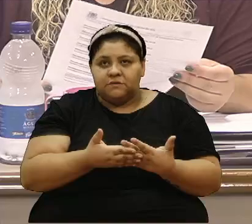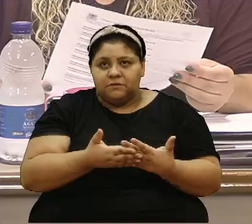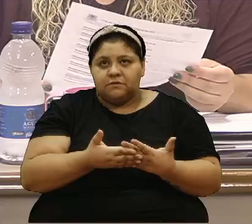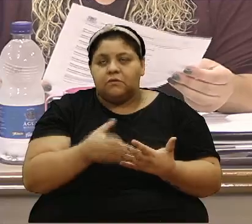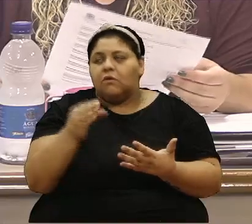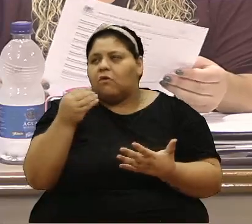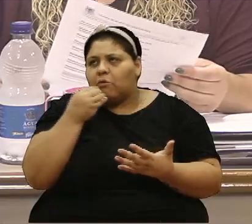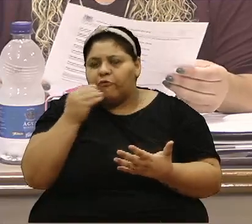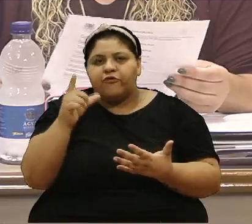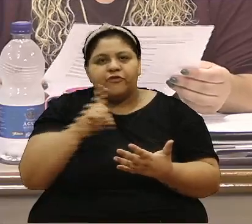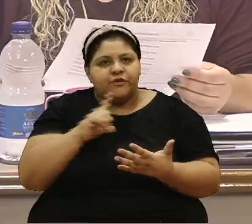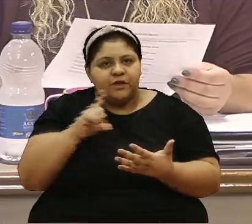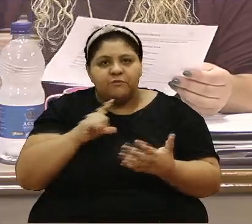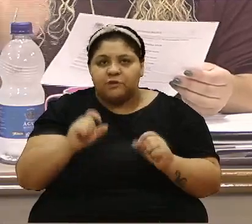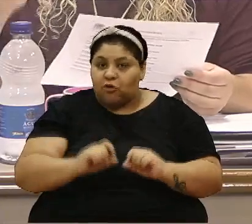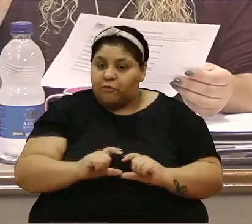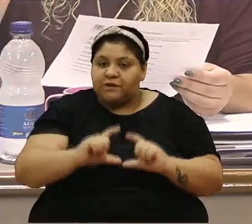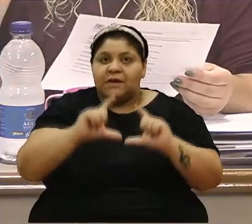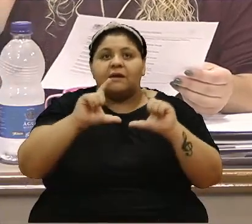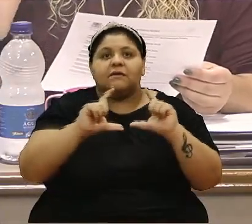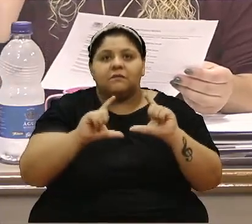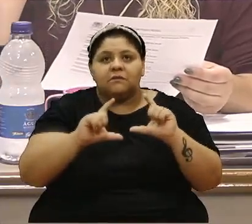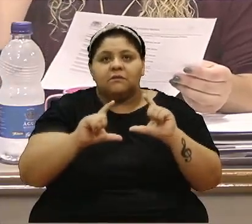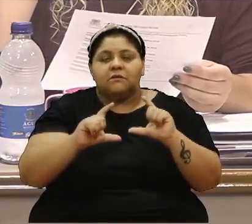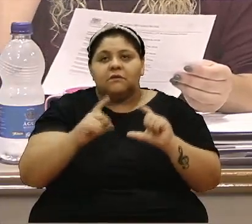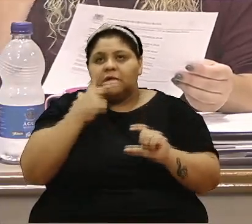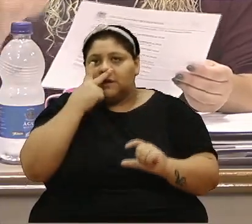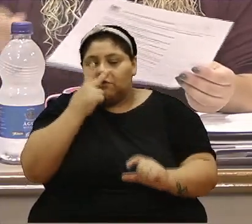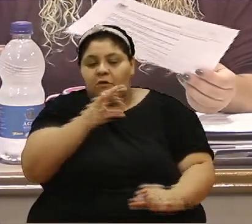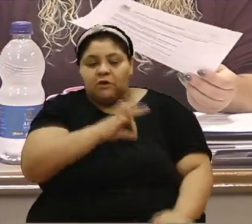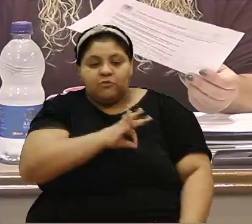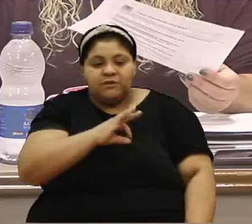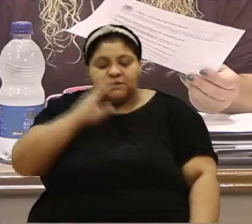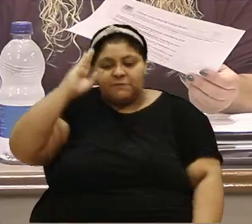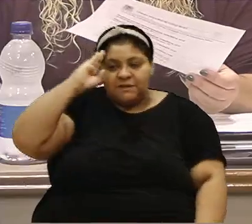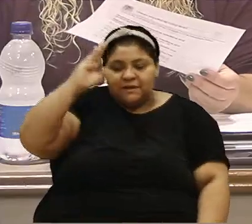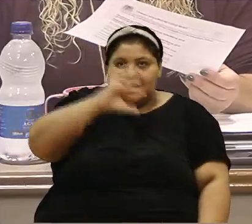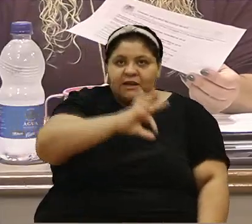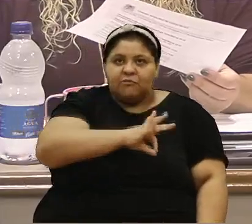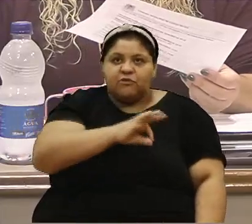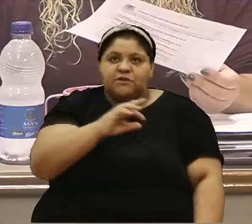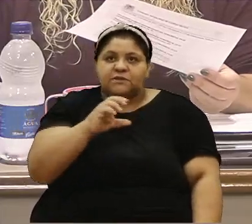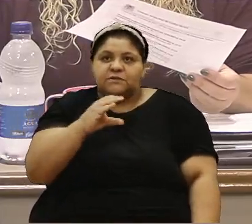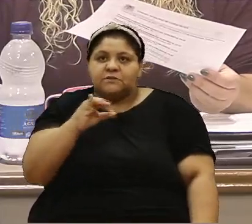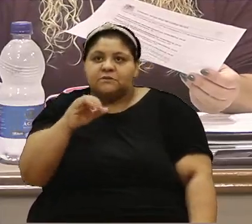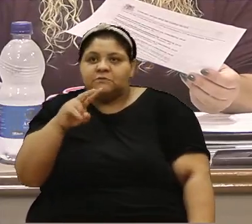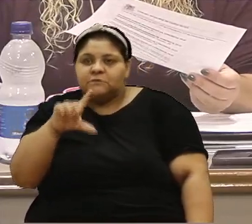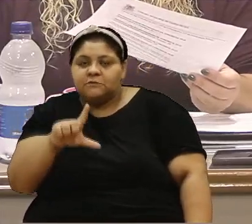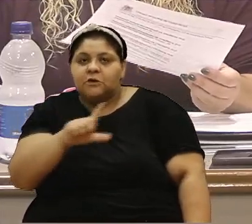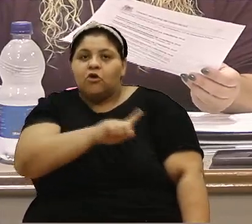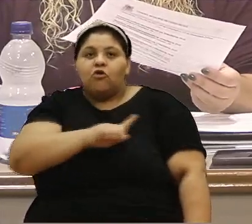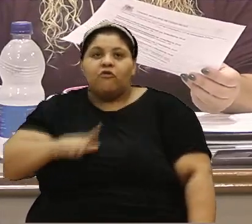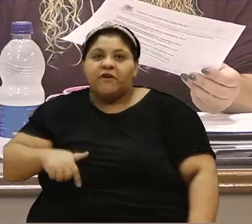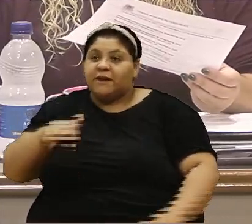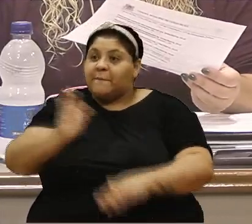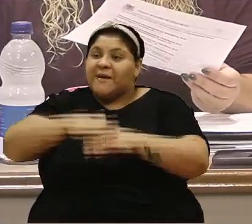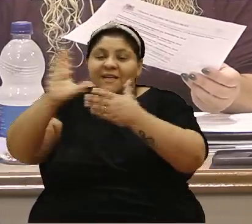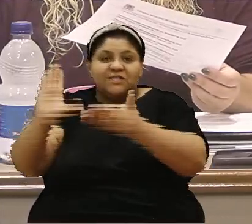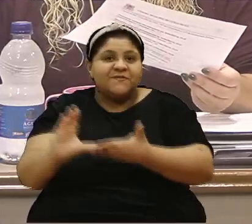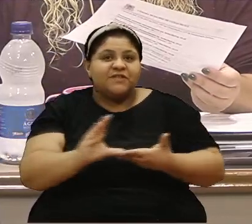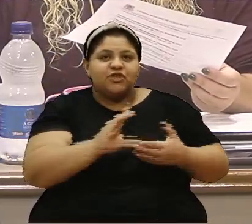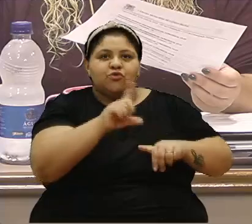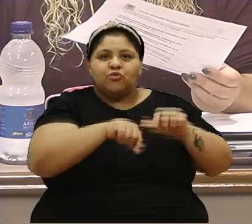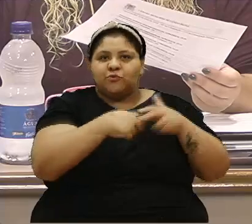óbvio, temos que aumentar esse efetivo, como também na Polícia Militar, na Polícia Civil, e foi um dos governos que mais investiu em